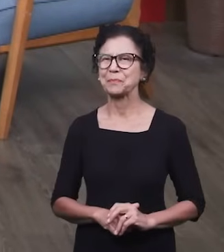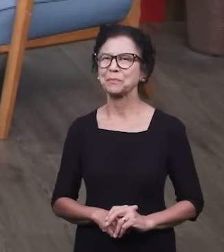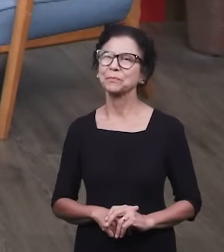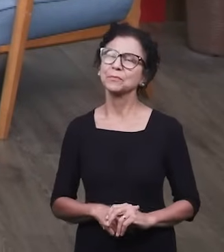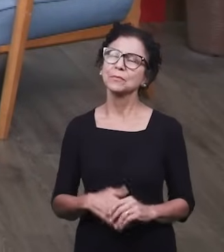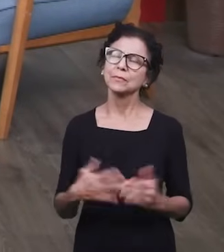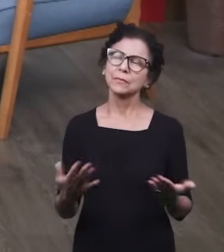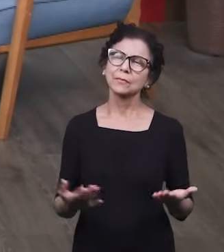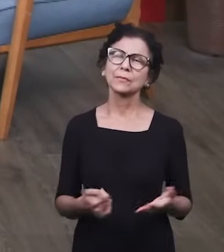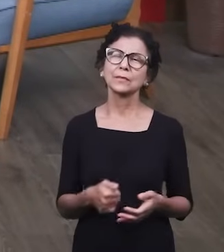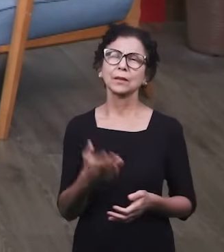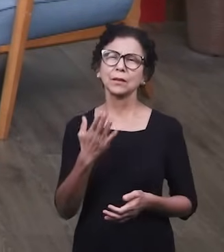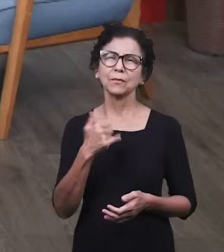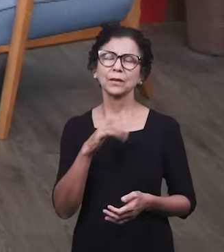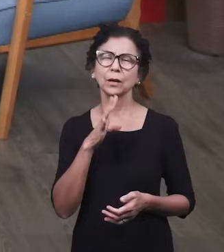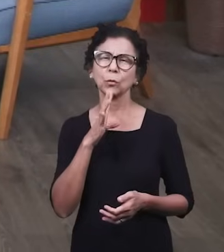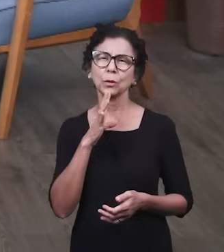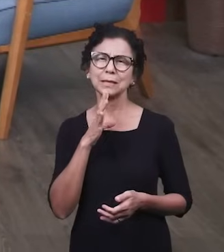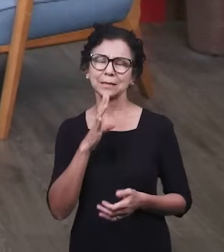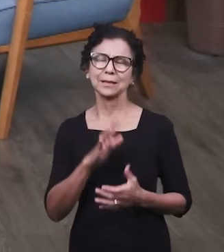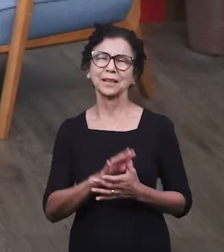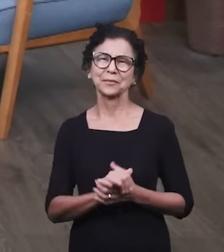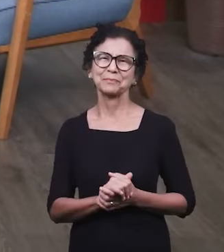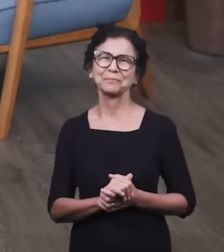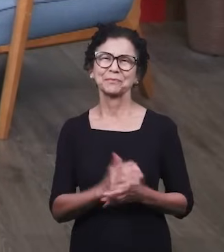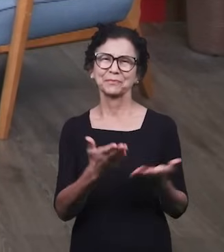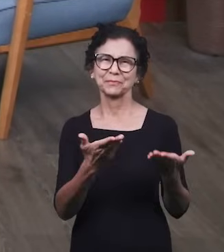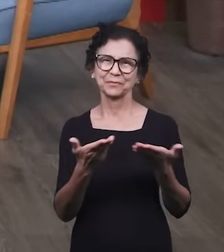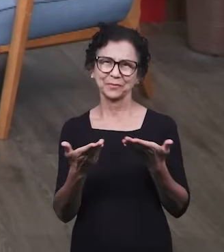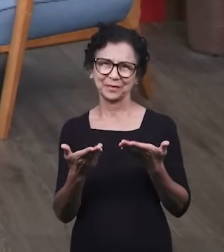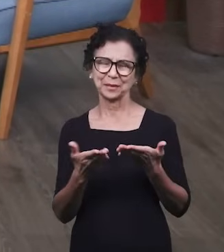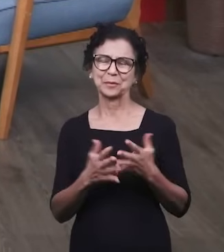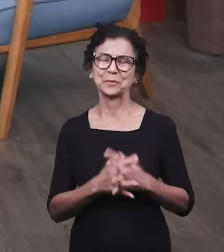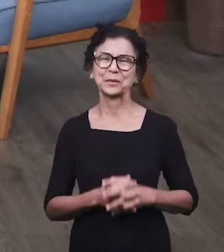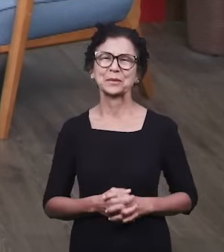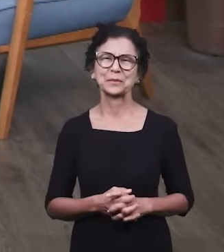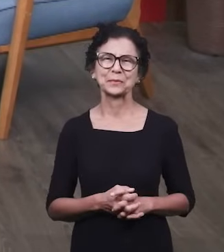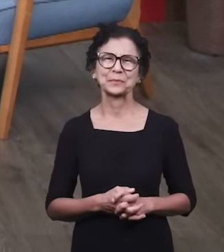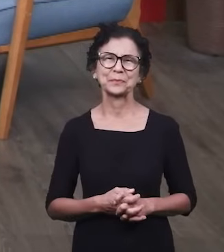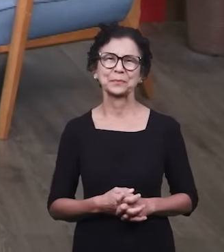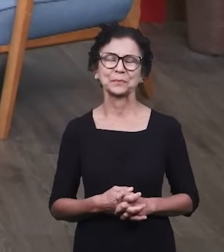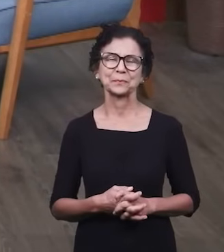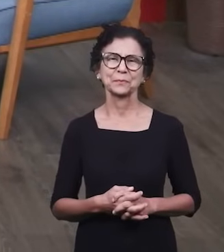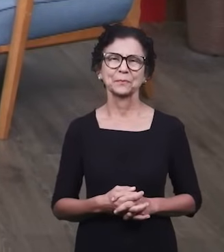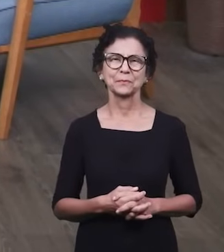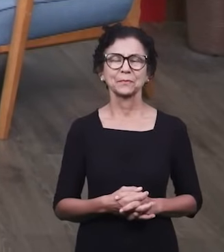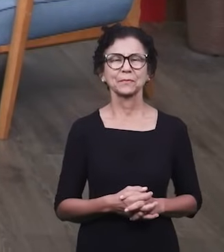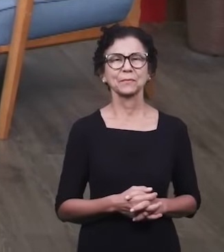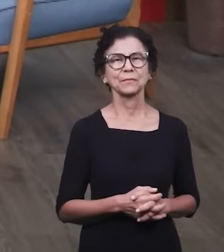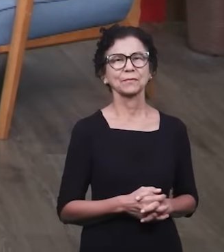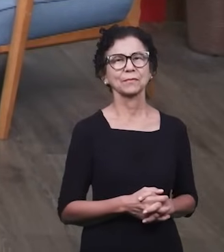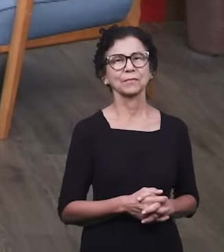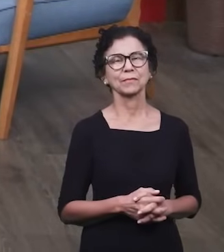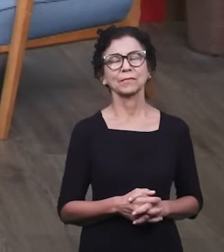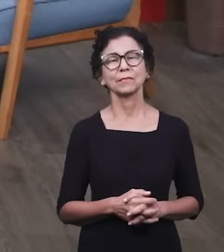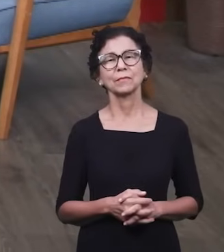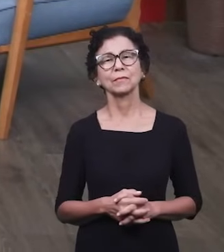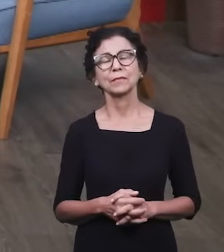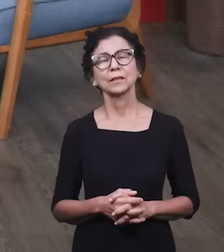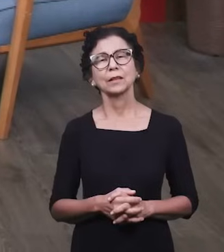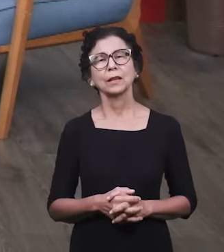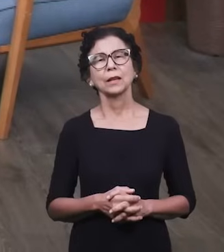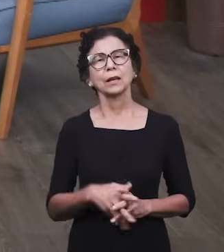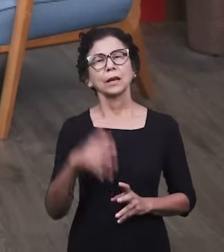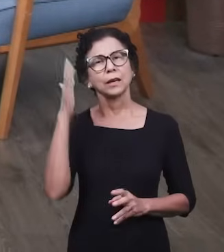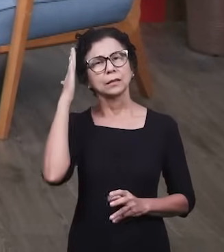ouça, aprenda e aplique a sua vida. Esse é o convite que nós fazemos você a fazer, né, aplicar na sua